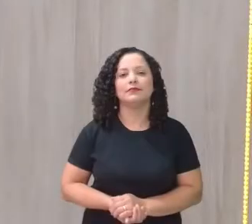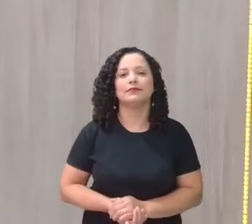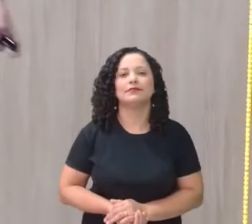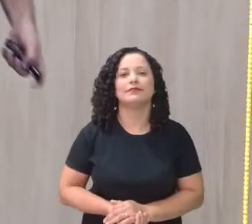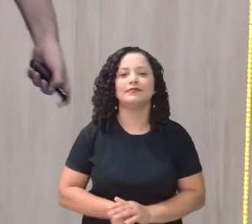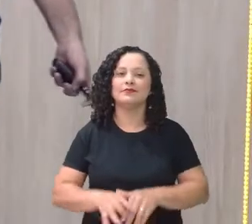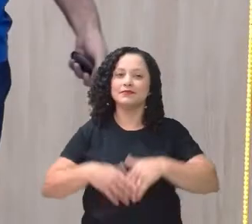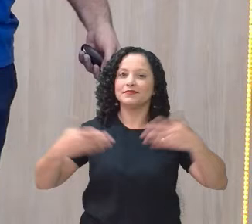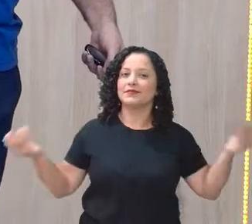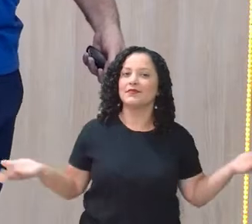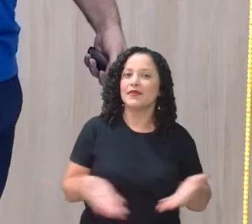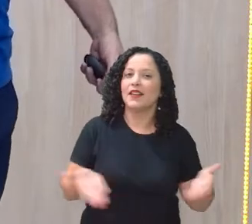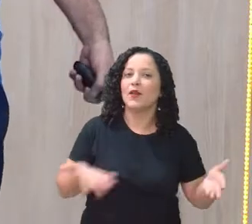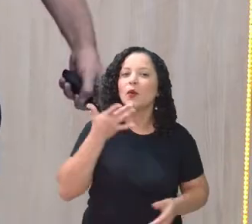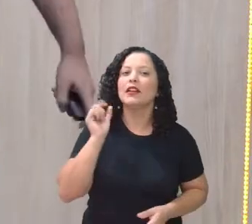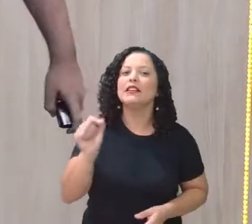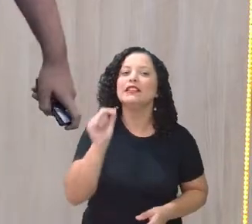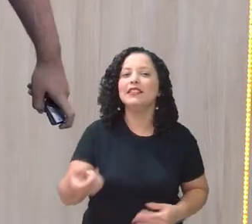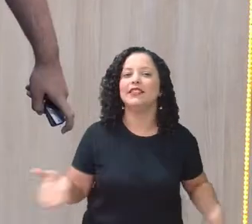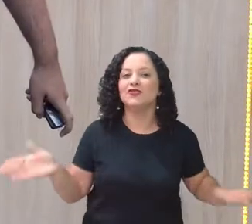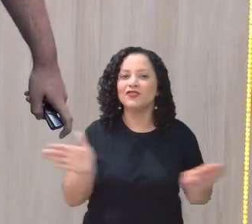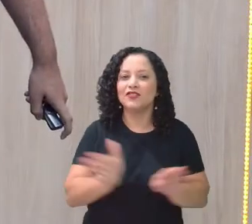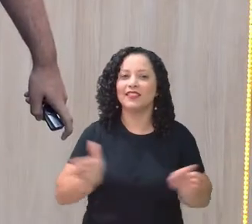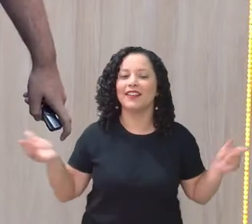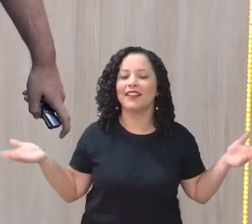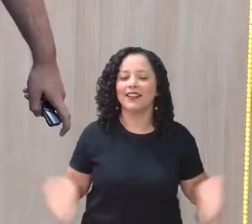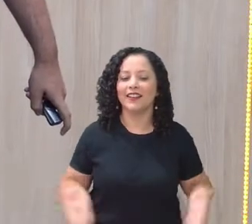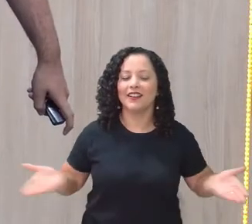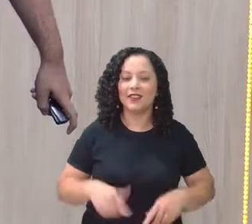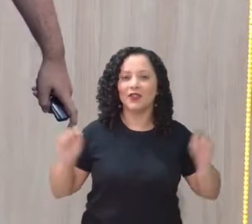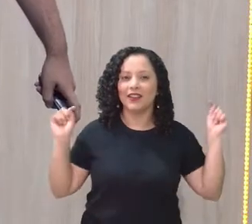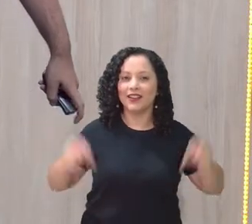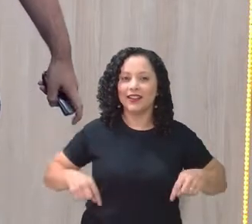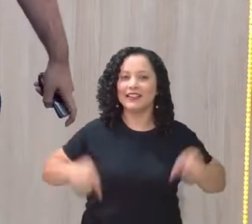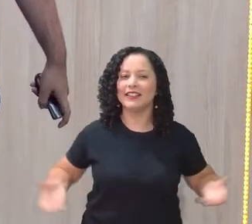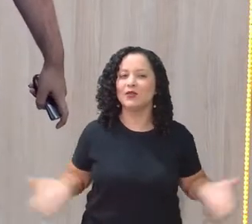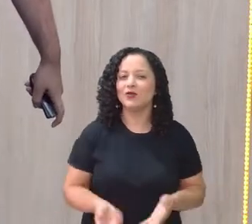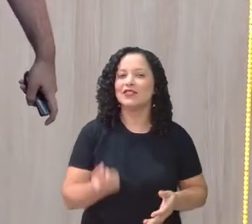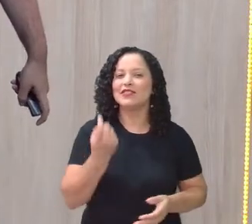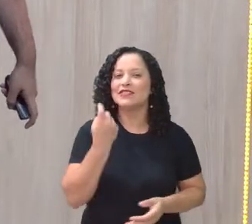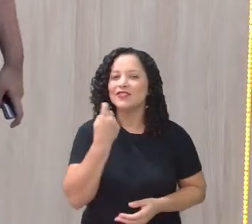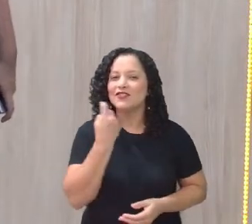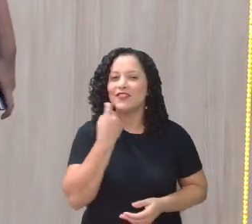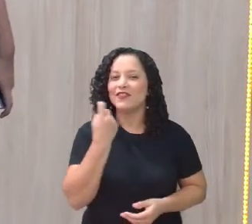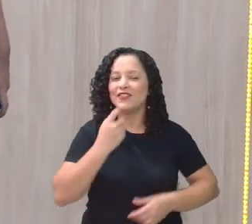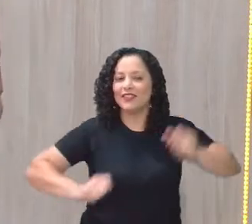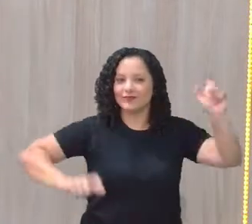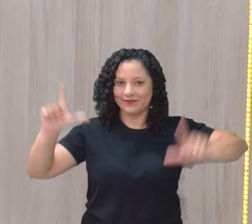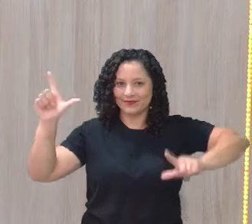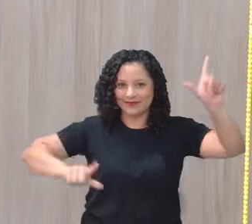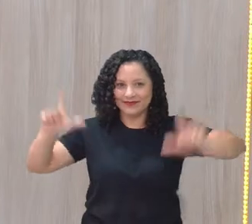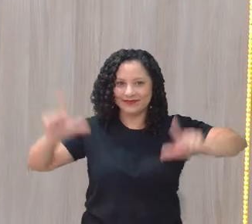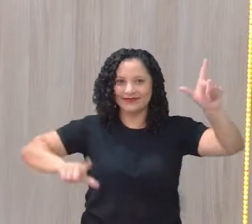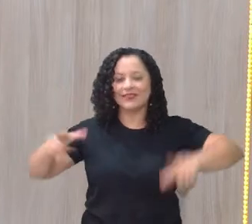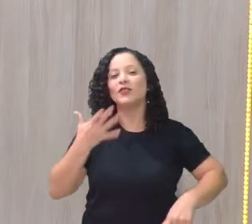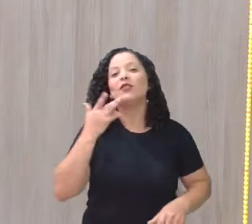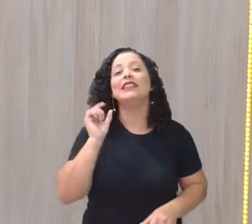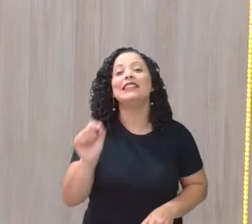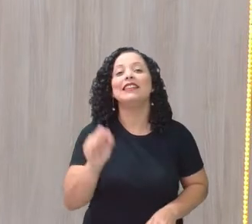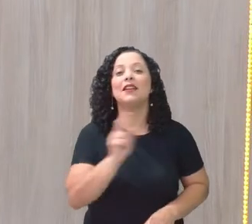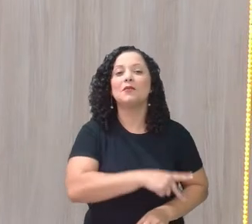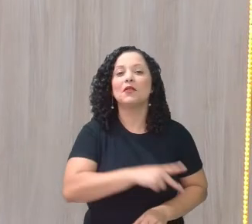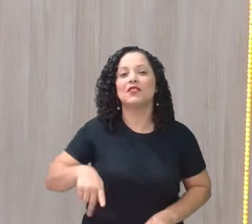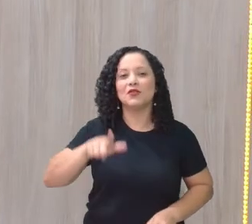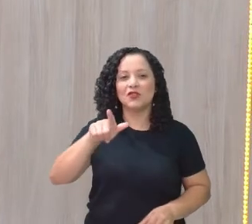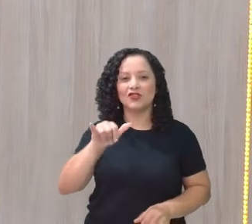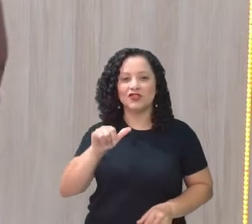Olha aí quem vai chegando na sua tela nessa sexta-feira linda, maravilhosa, na telinha da TV Nova Nordeste. Olha o nome do garoto aqui, ó.